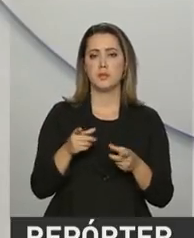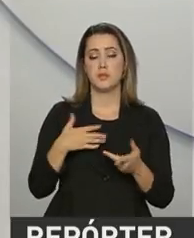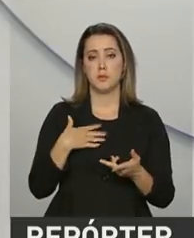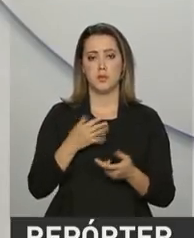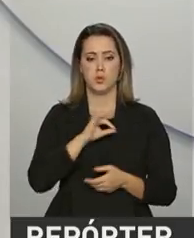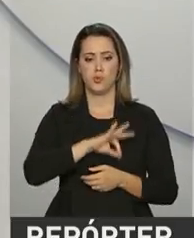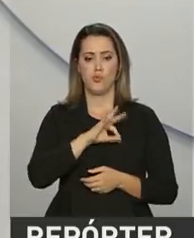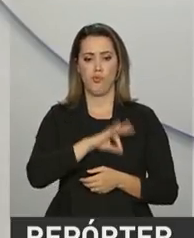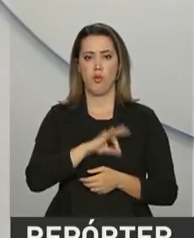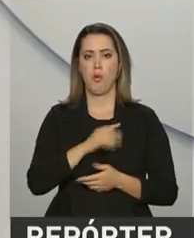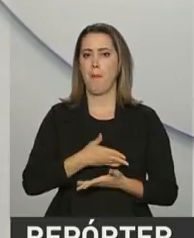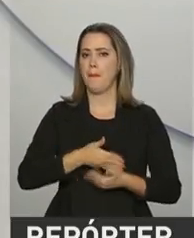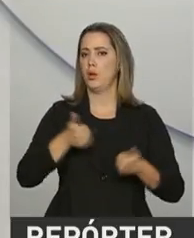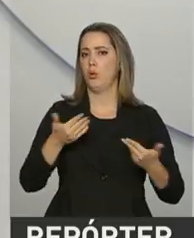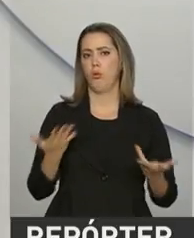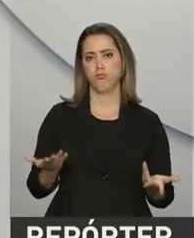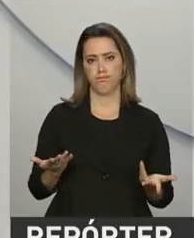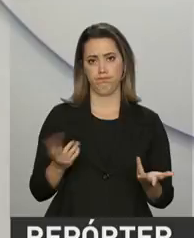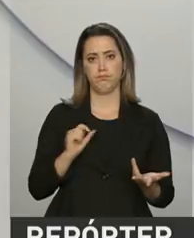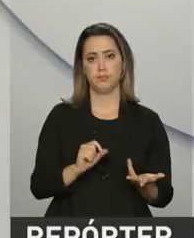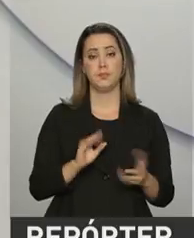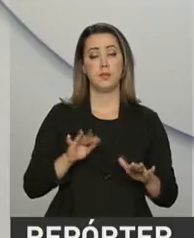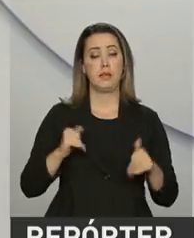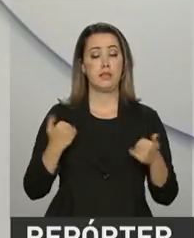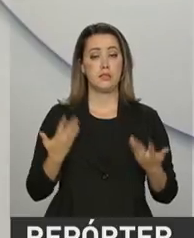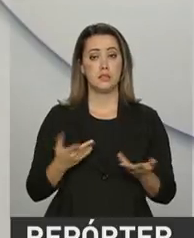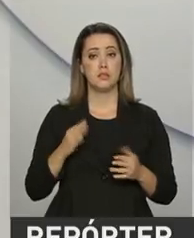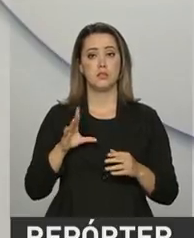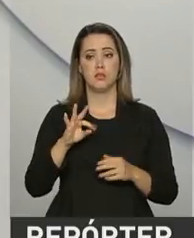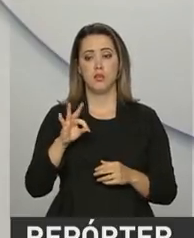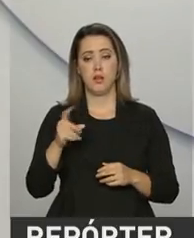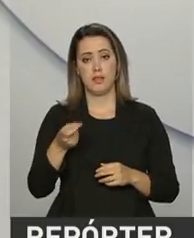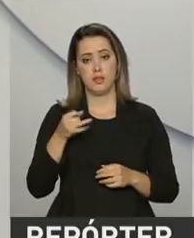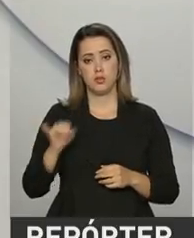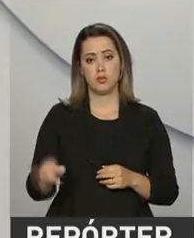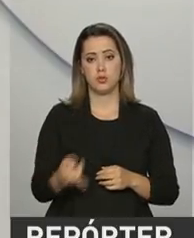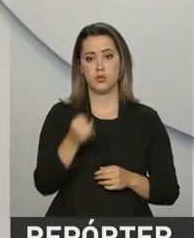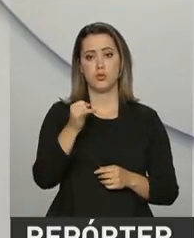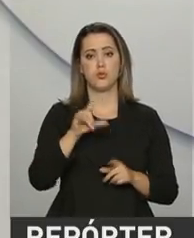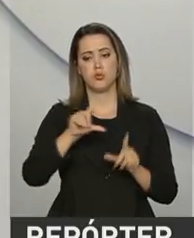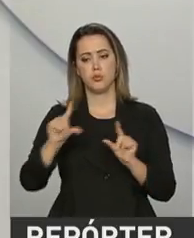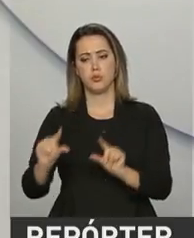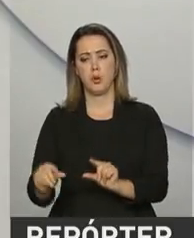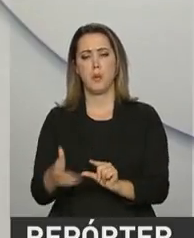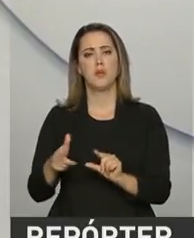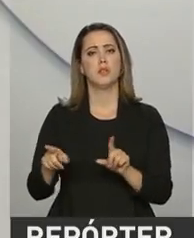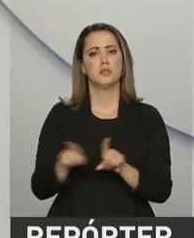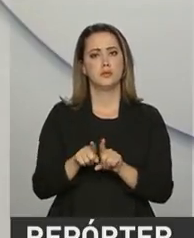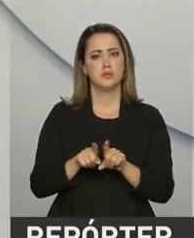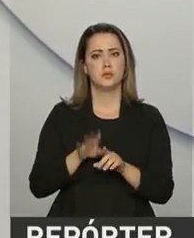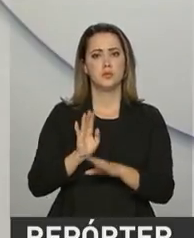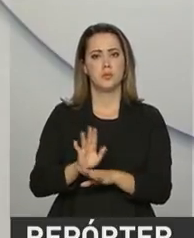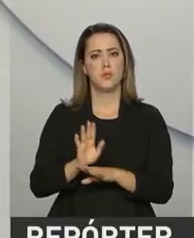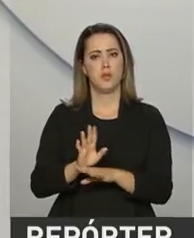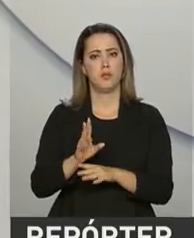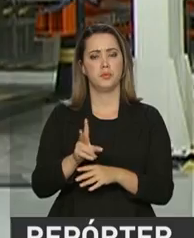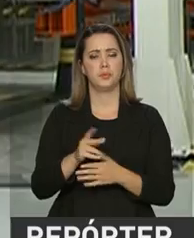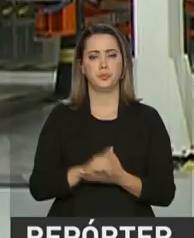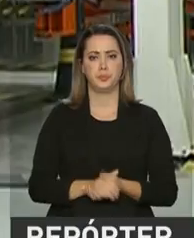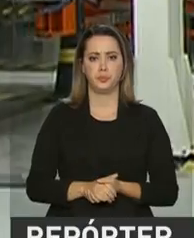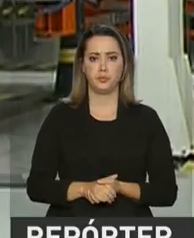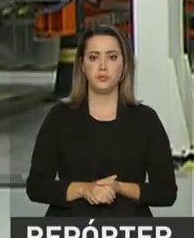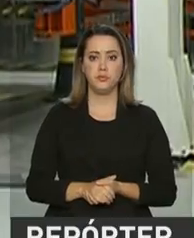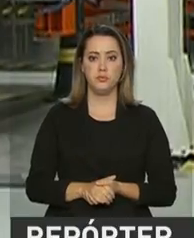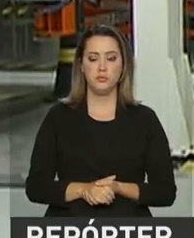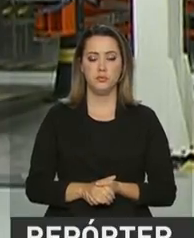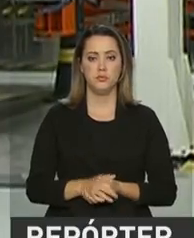renda já está mais disponível então conforme a taxa de juros for diminuindo também vai ser mais o auxílio do consumo a